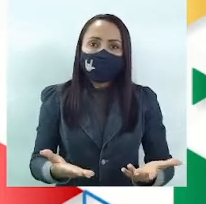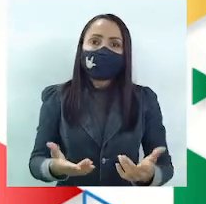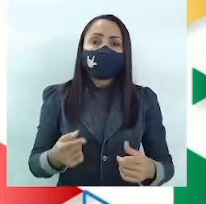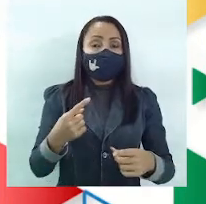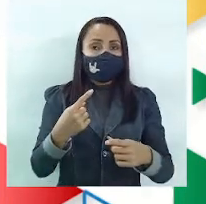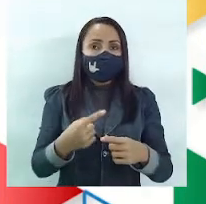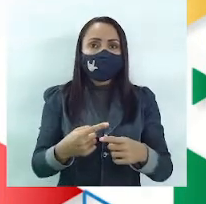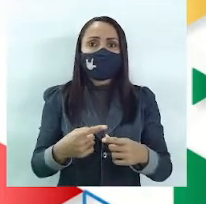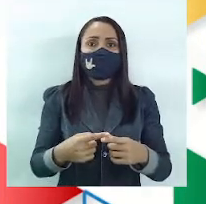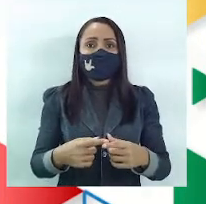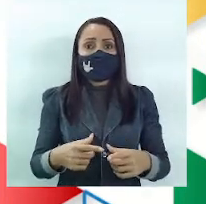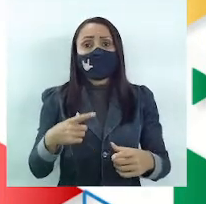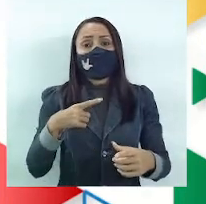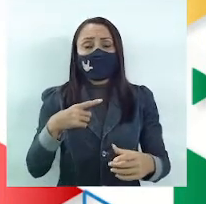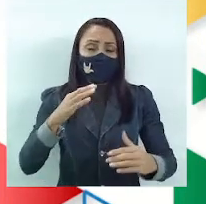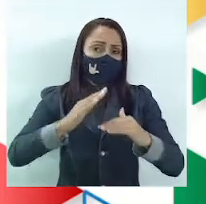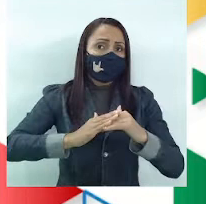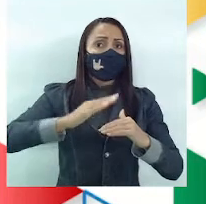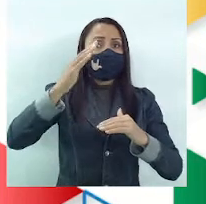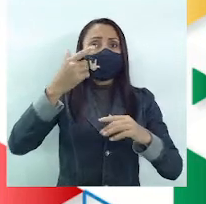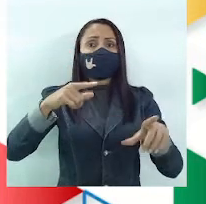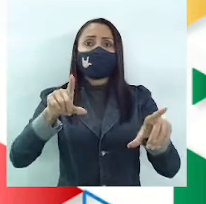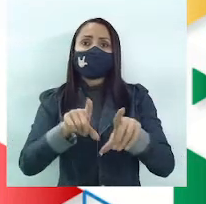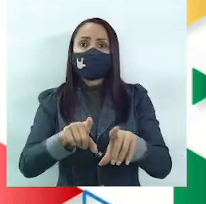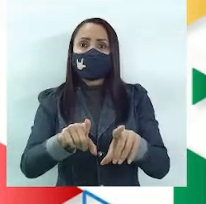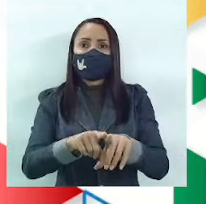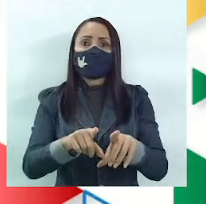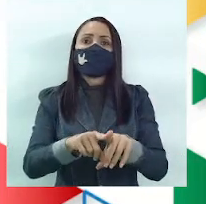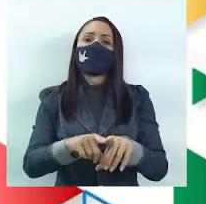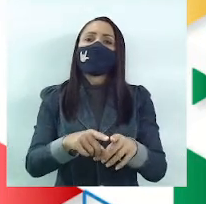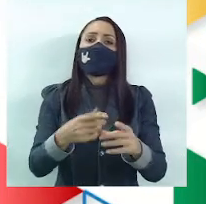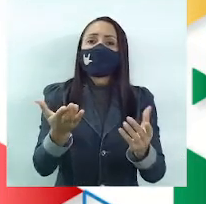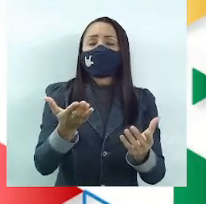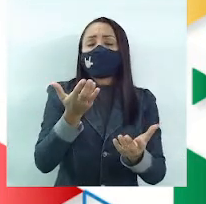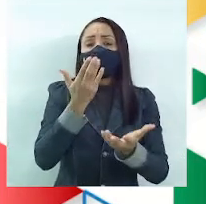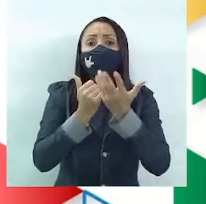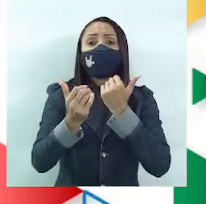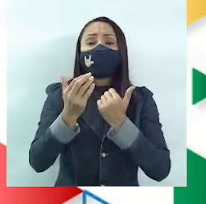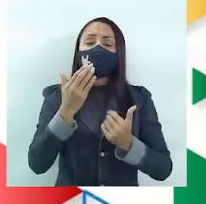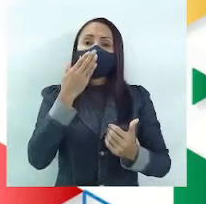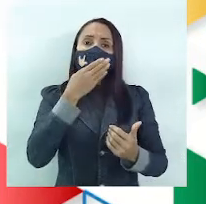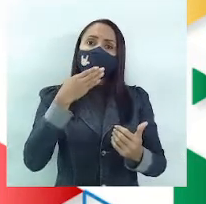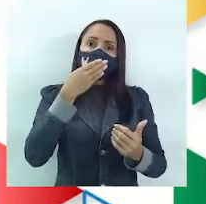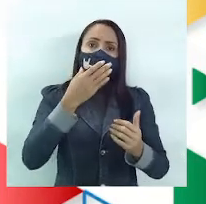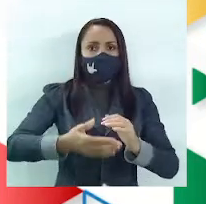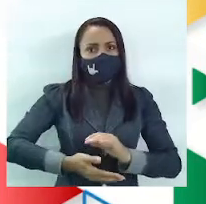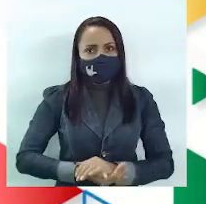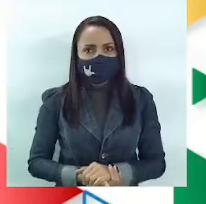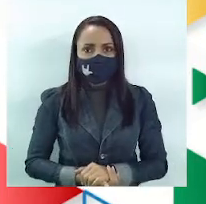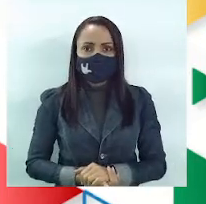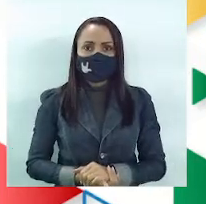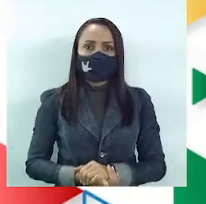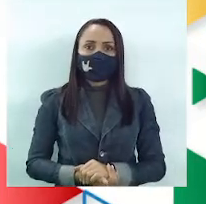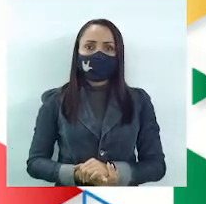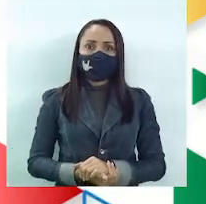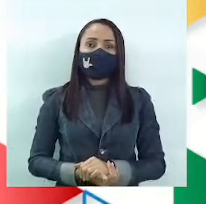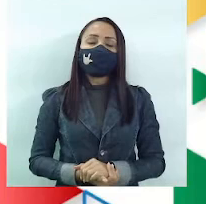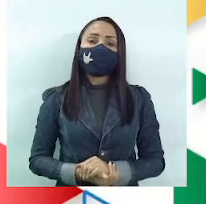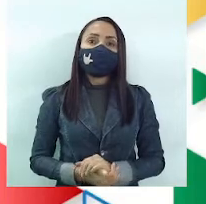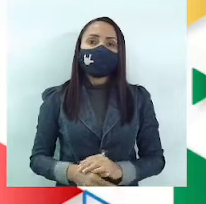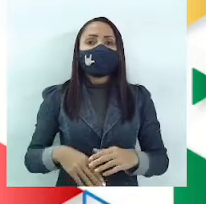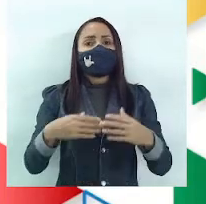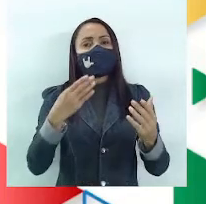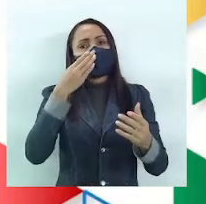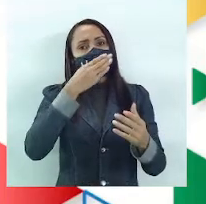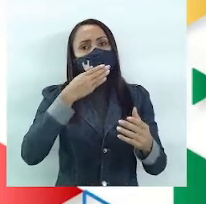Então assim, há esse aumento também, justamente por essa ingestão de açúcar. E algo importante que o nome do açúcar da